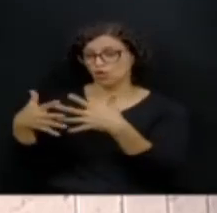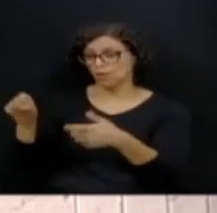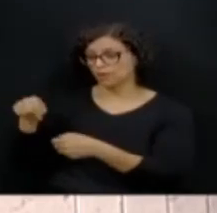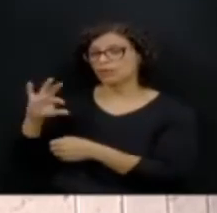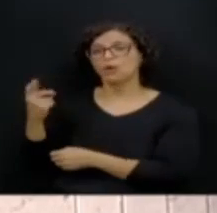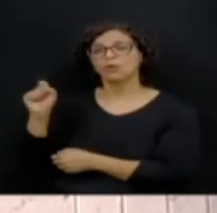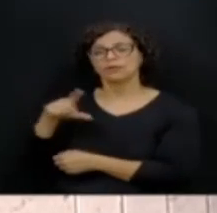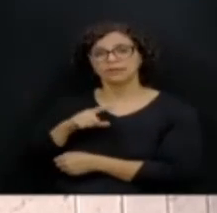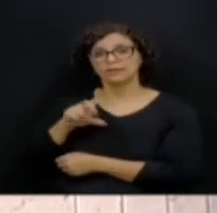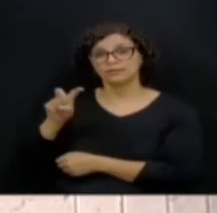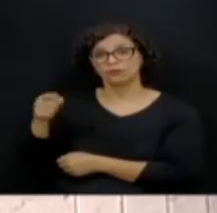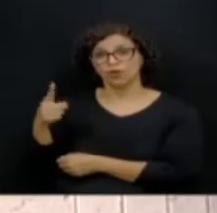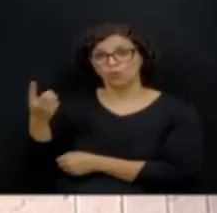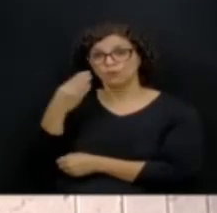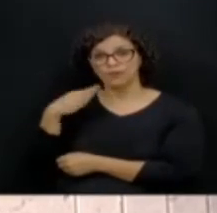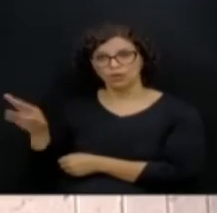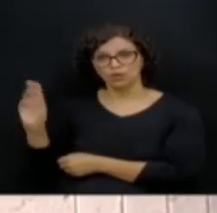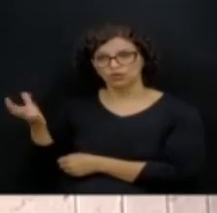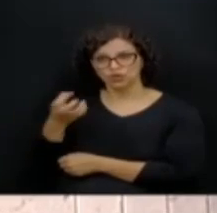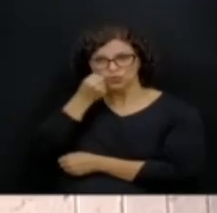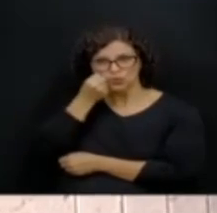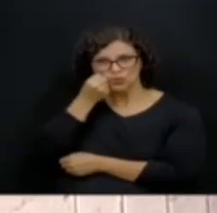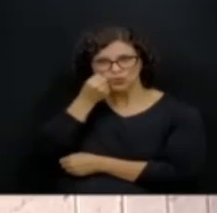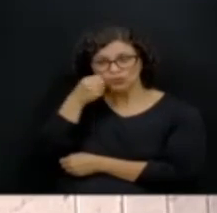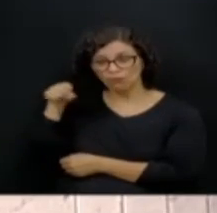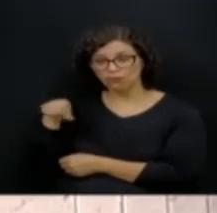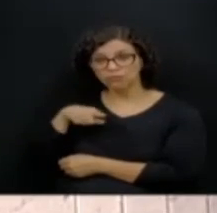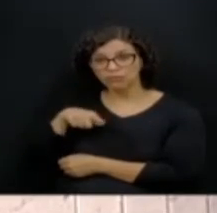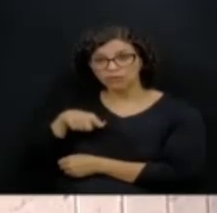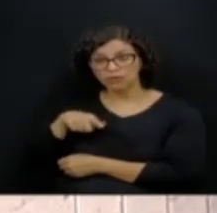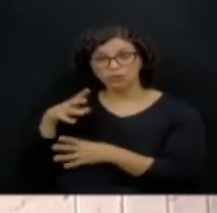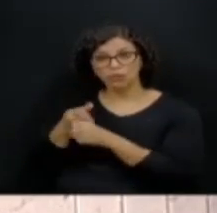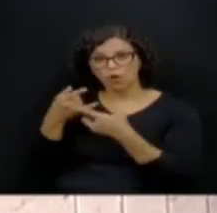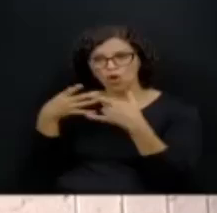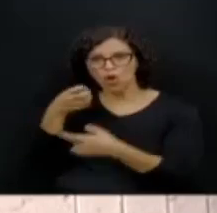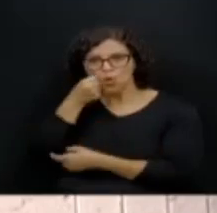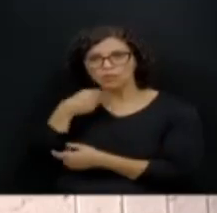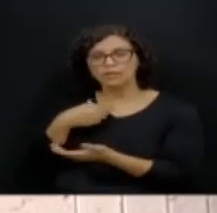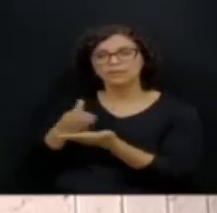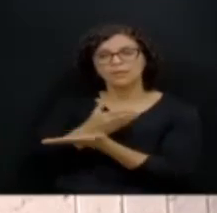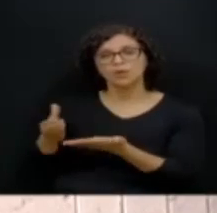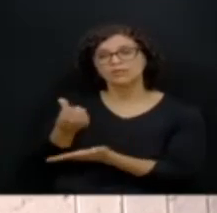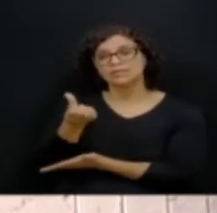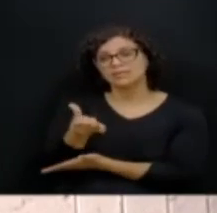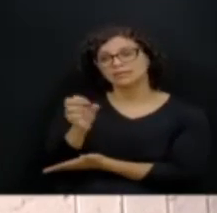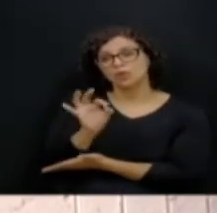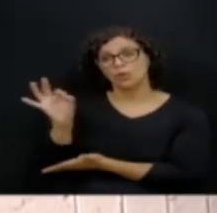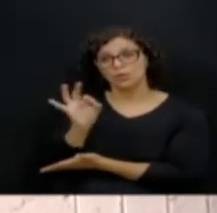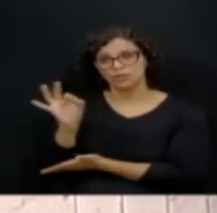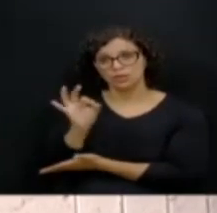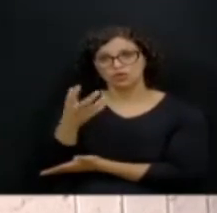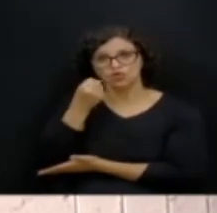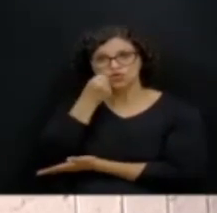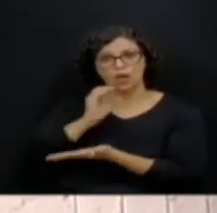Copel. 5,1 bilhões de lucro, do qual optou-se em repartir 65%